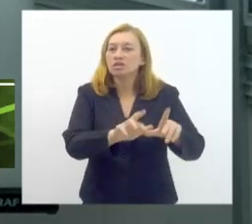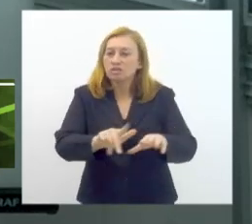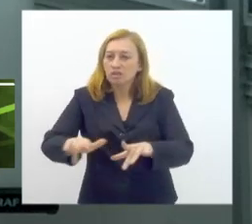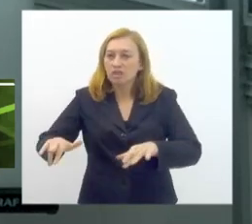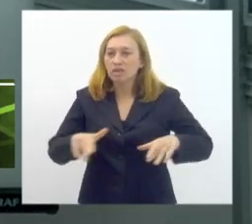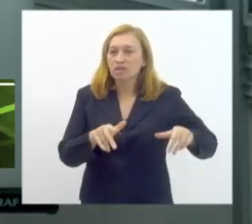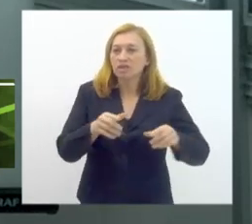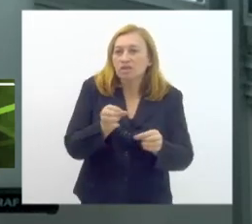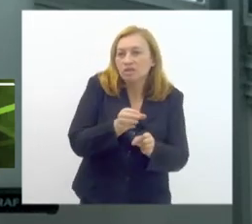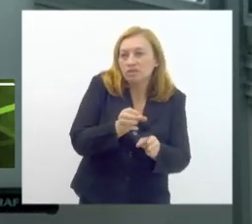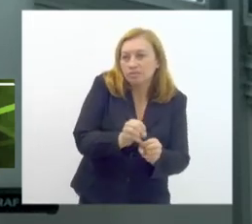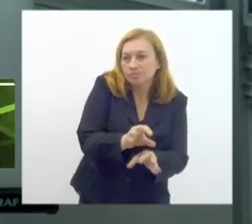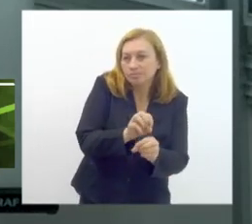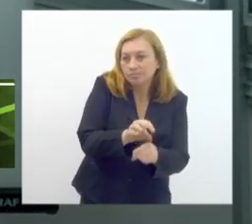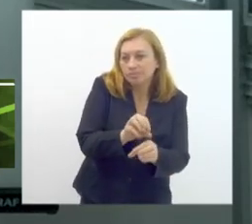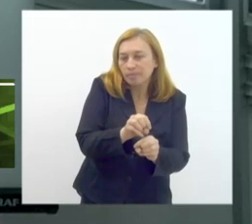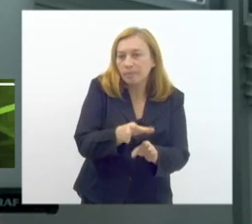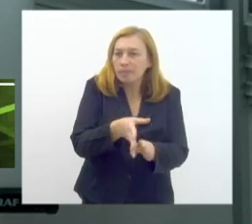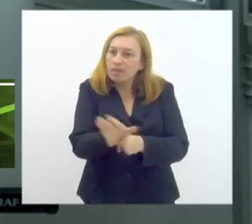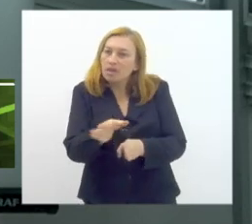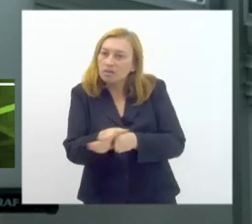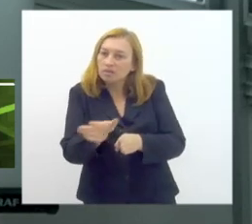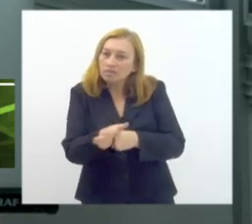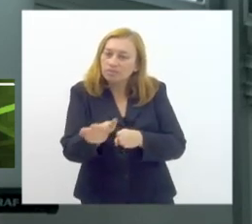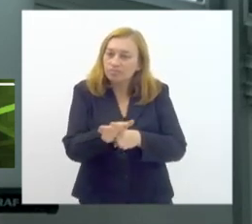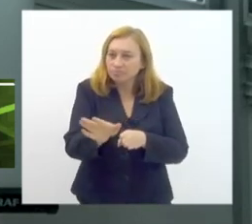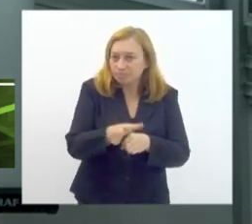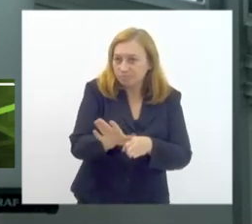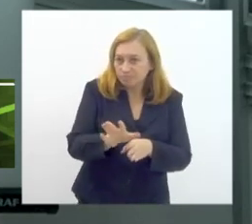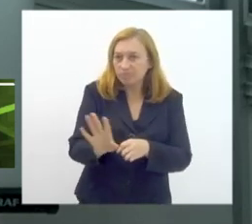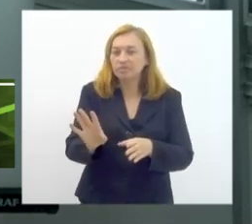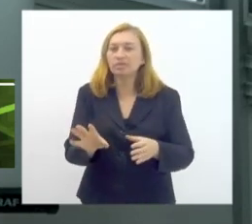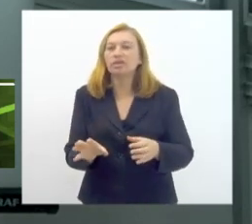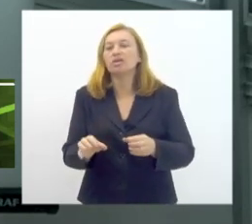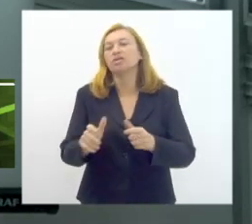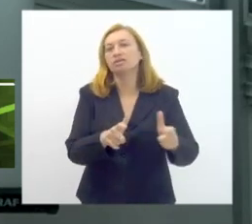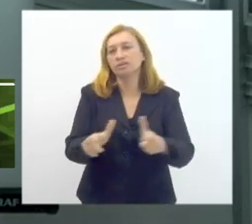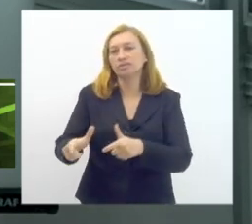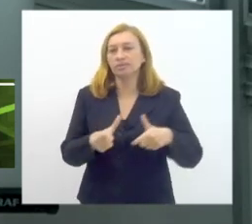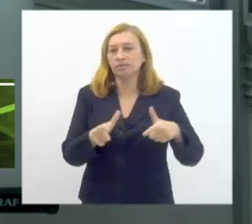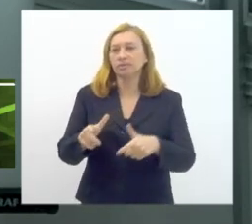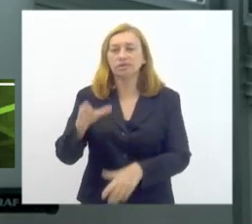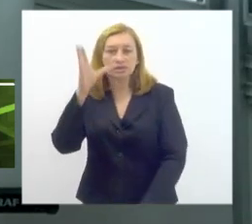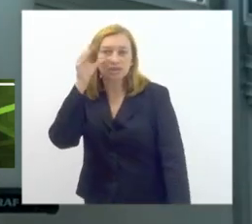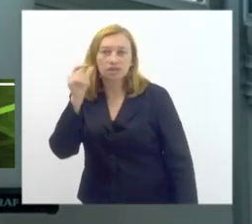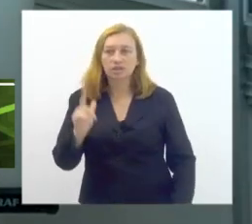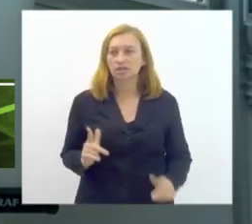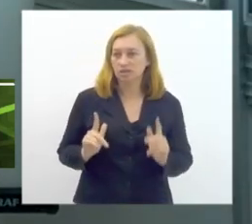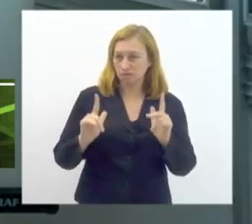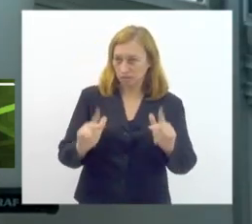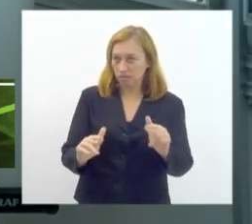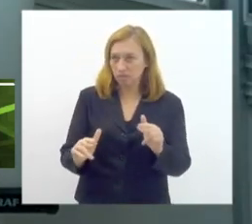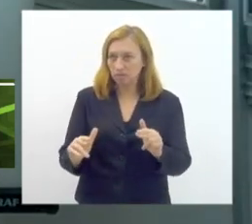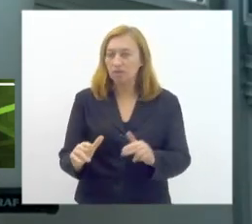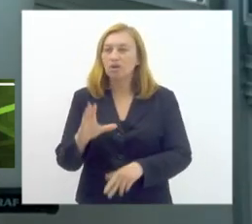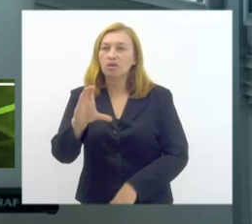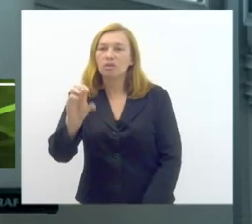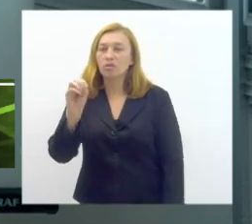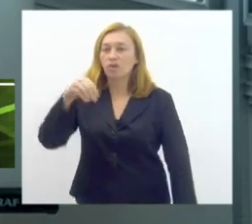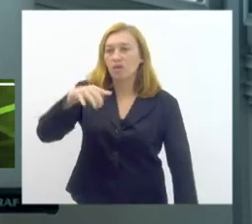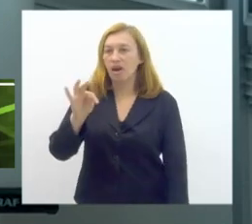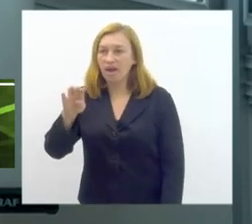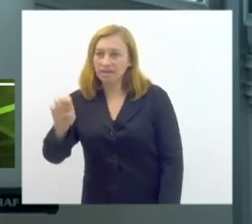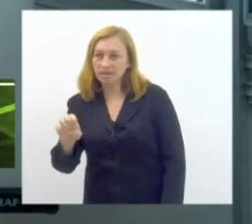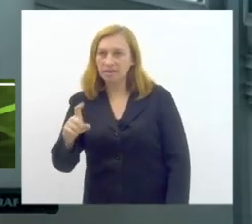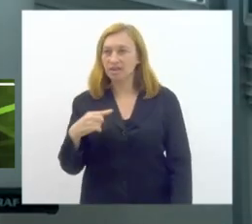auxiliando tecnicamente o processo decisório das prefeituras em questões regionais de interesse comum. O Conleste é